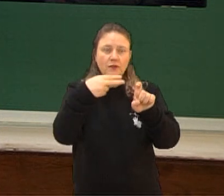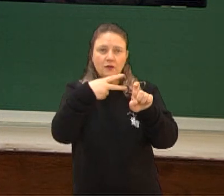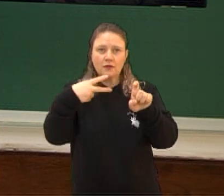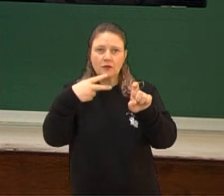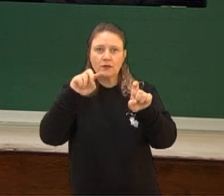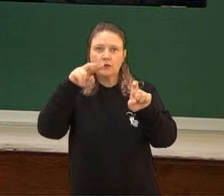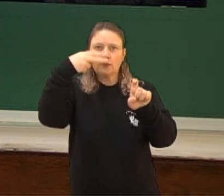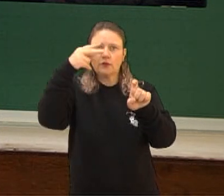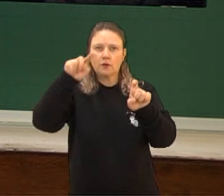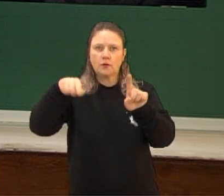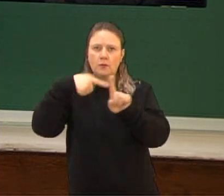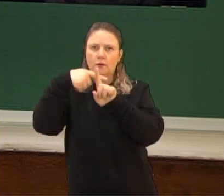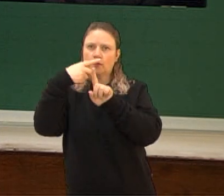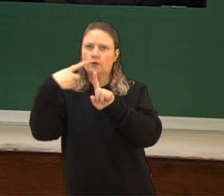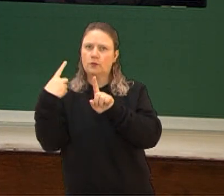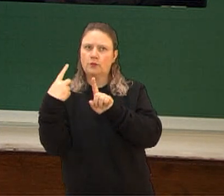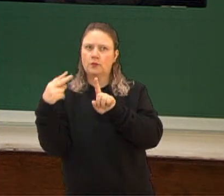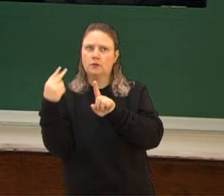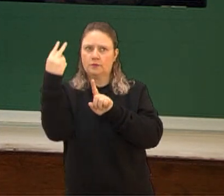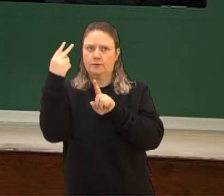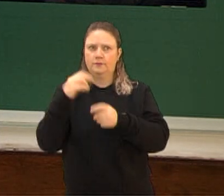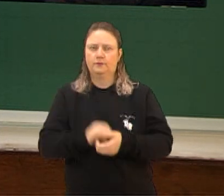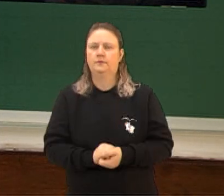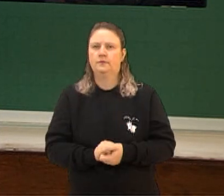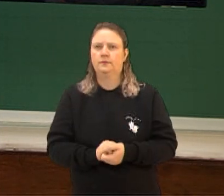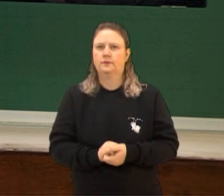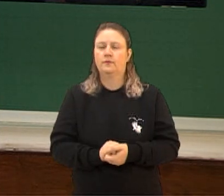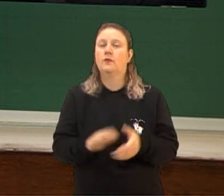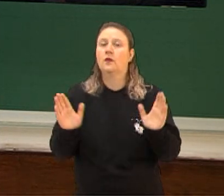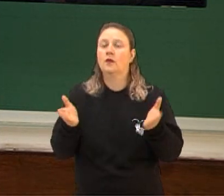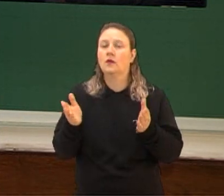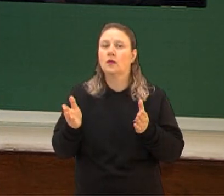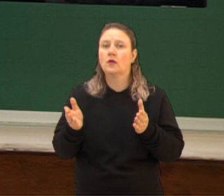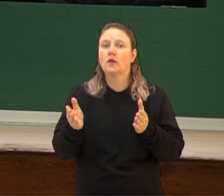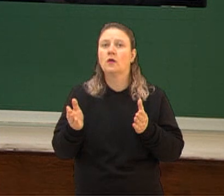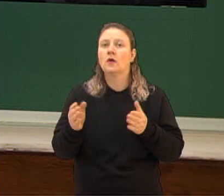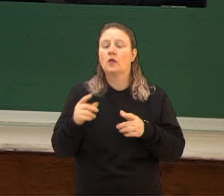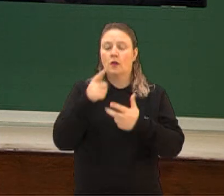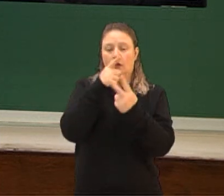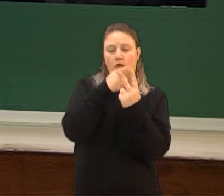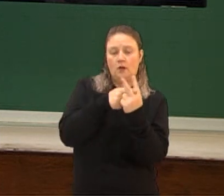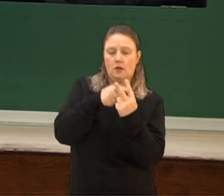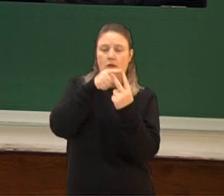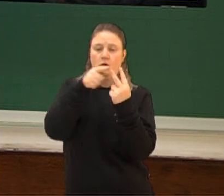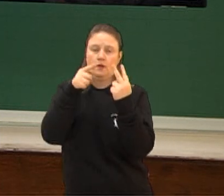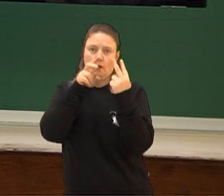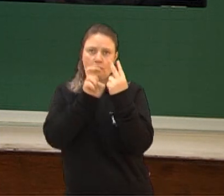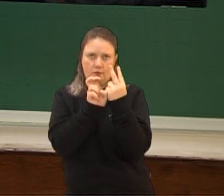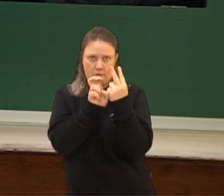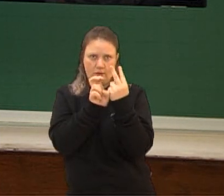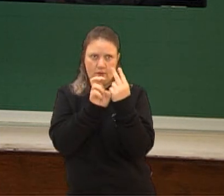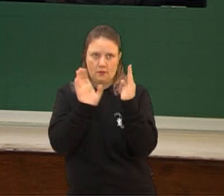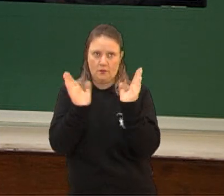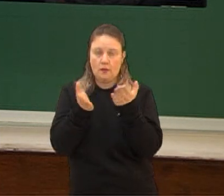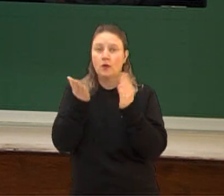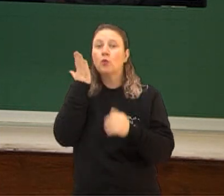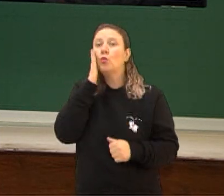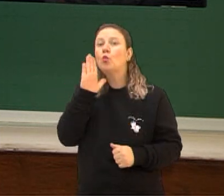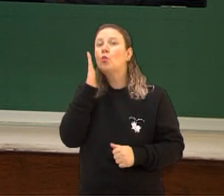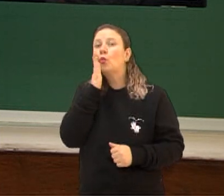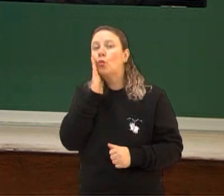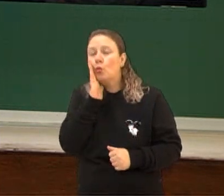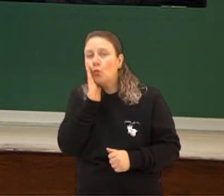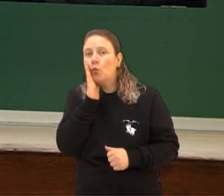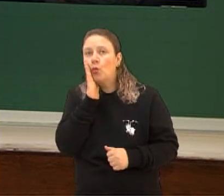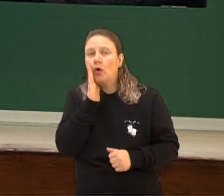nós temos a hipotenusa raiz de 5, ou seja, esse pedaço aqui, essa aresta é raiz de 5. Vamos à área em azul então? Raiz de